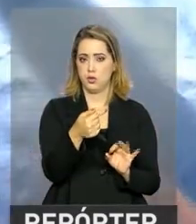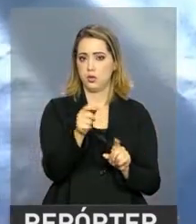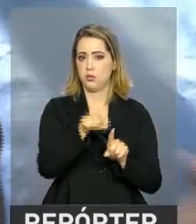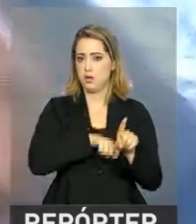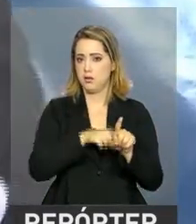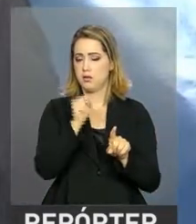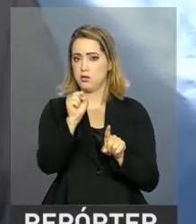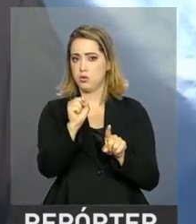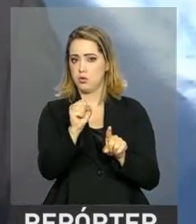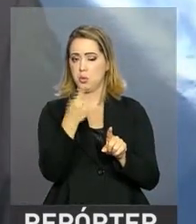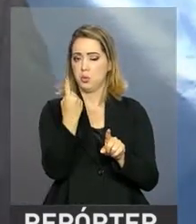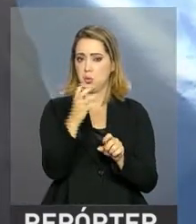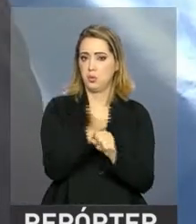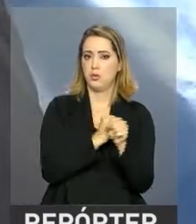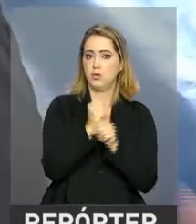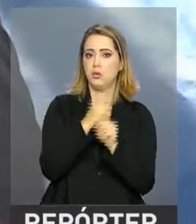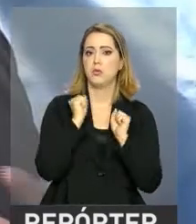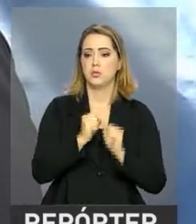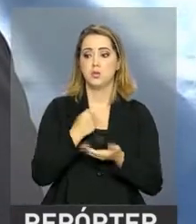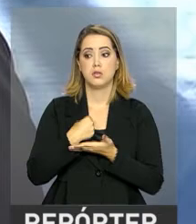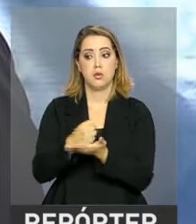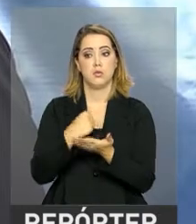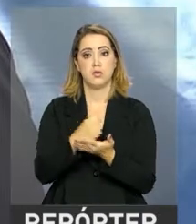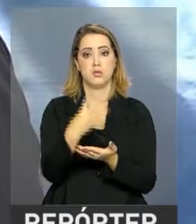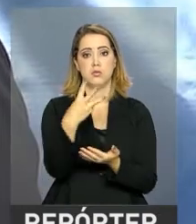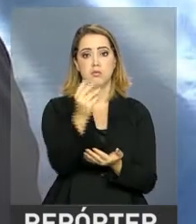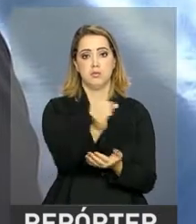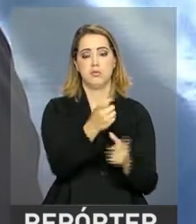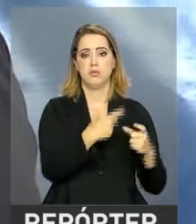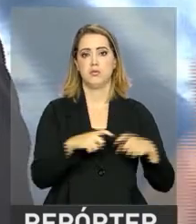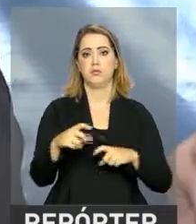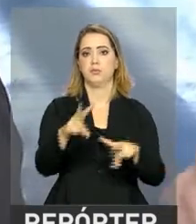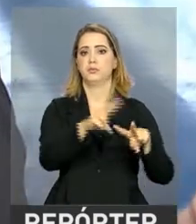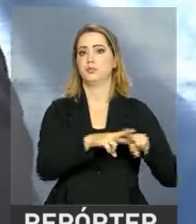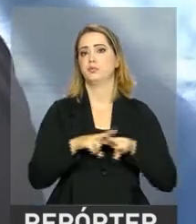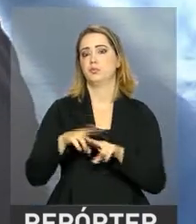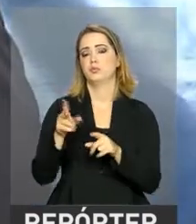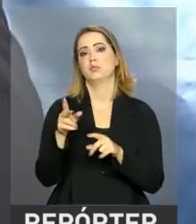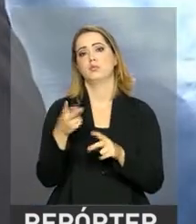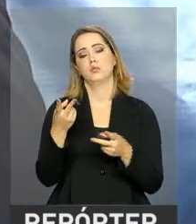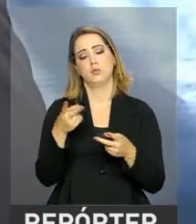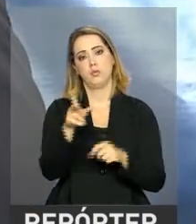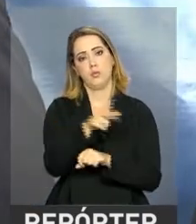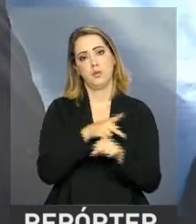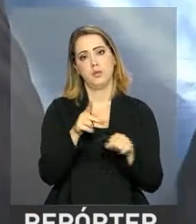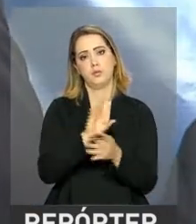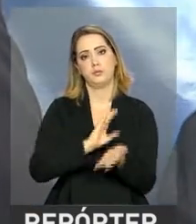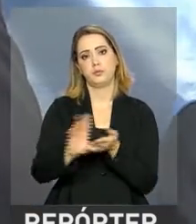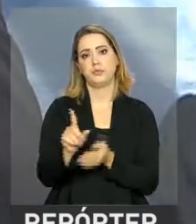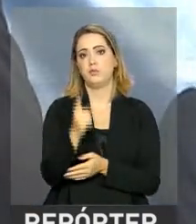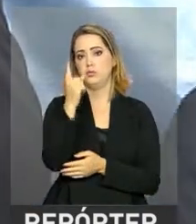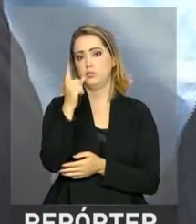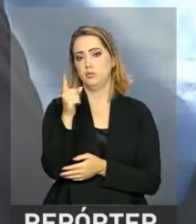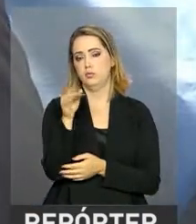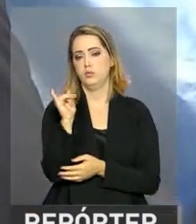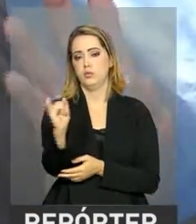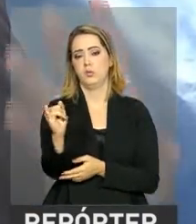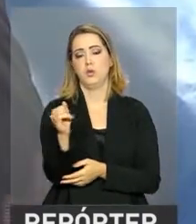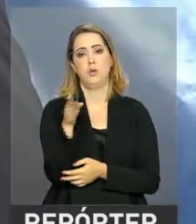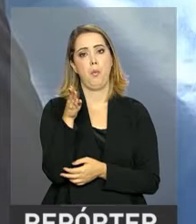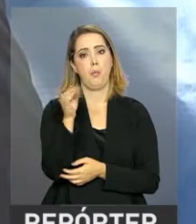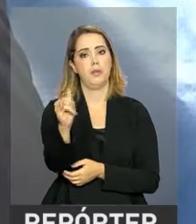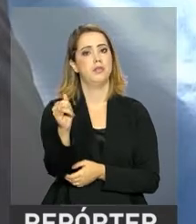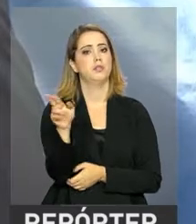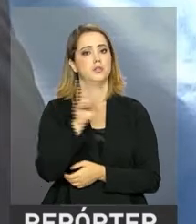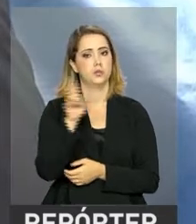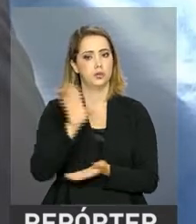máximo, nós possamos entregar esses 30 presídios ao país. Isso significou uma verba de quase R$1 bilhão que já